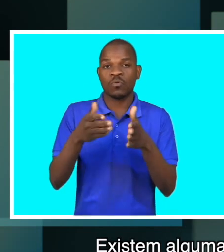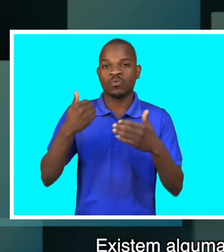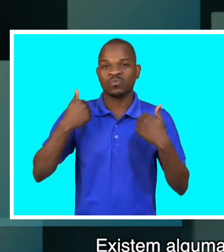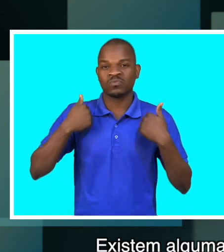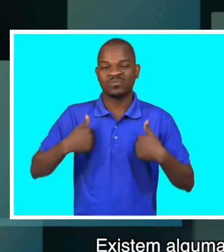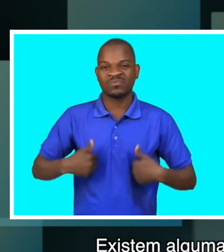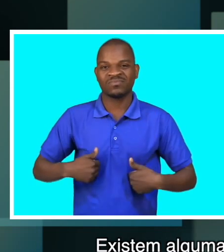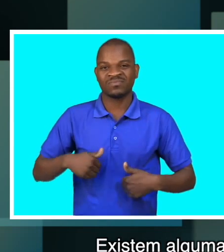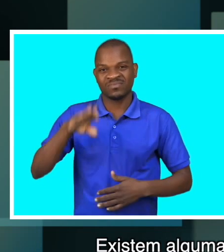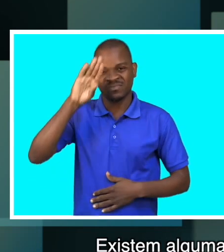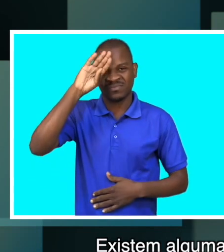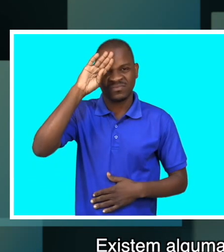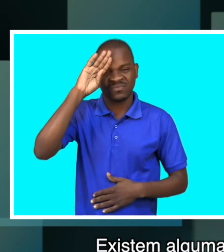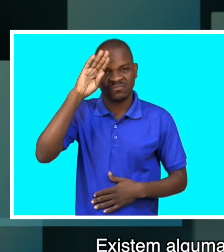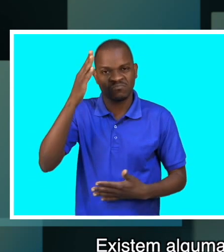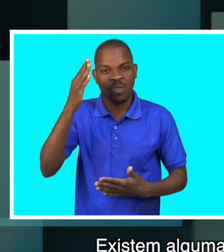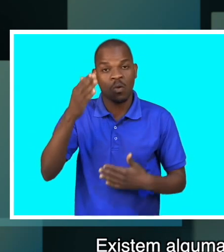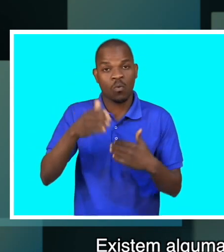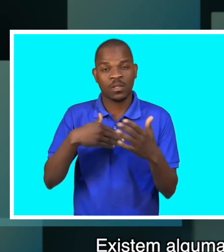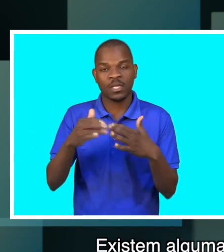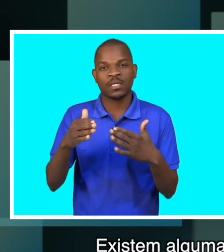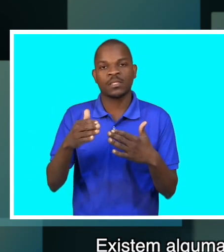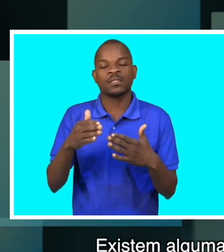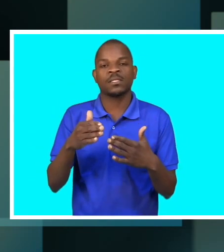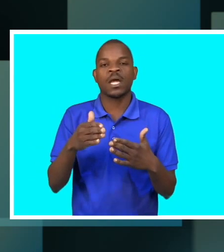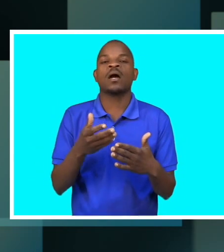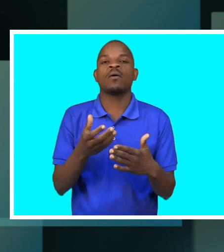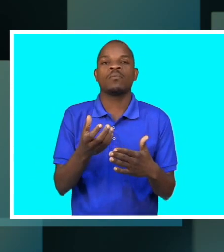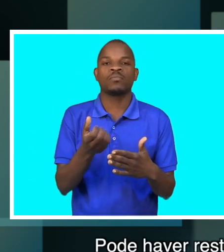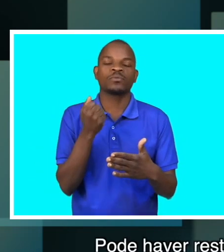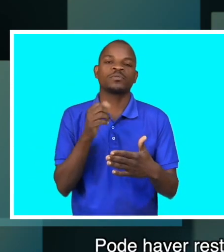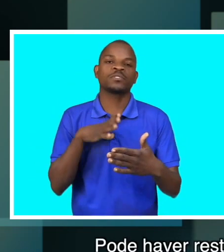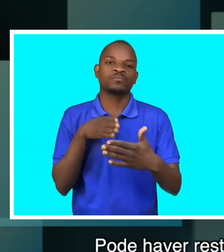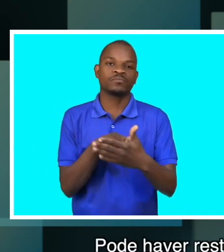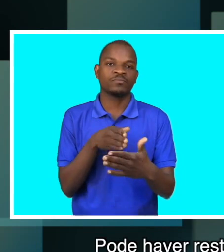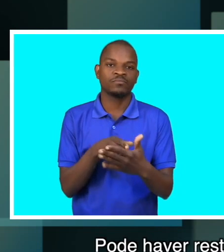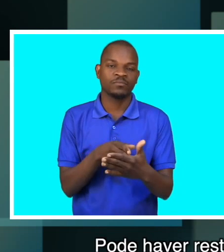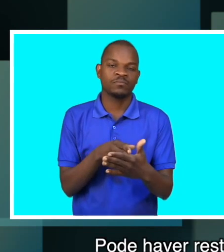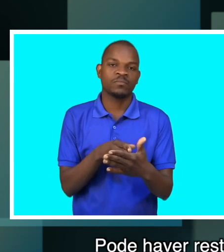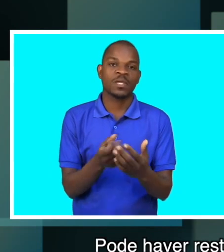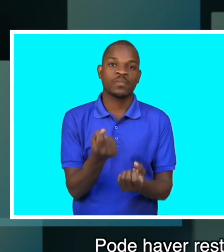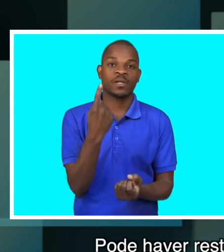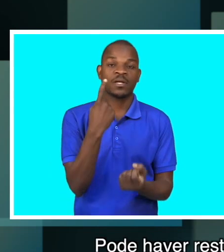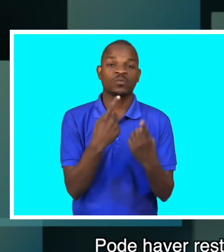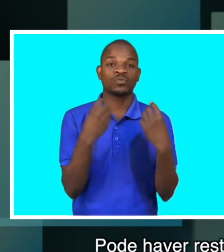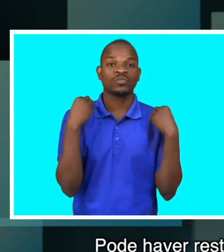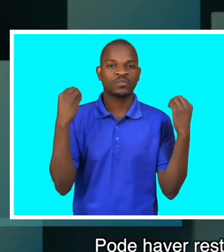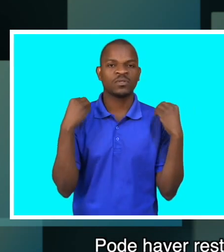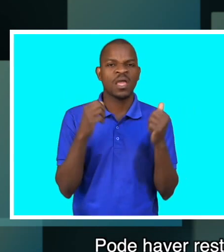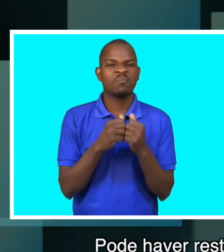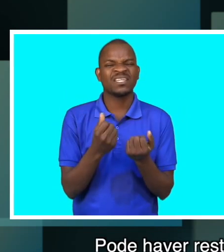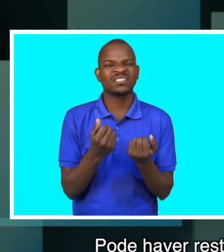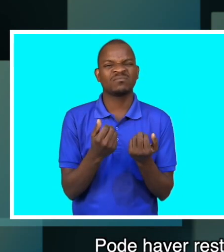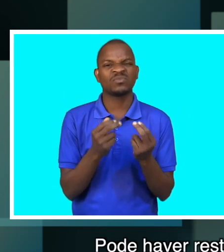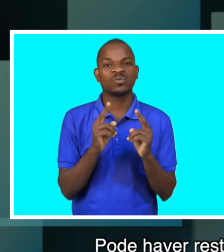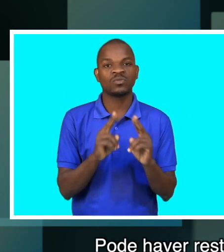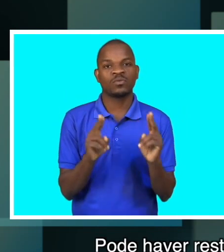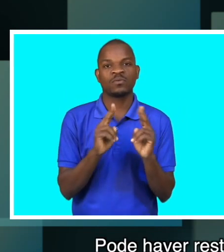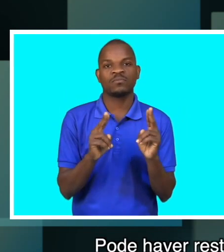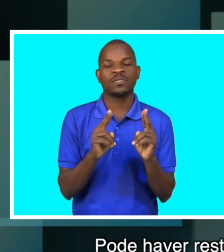alguém sofre algum tipo de doença Então, pode haver alguma restrição em relação a um ou outro exercício